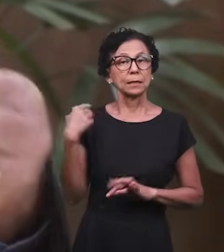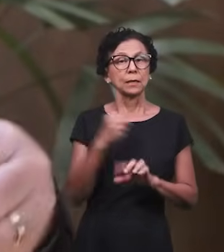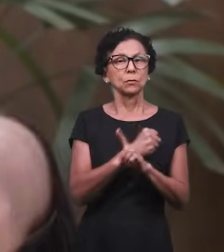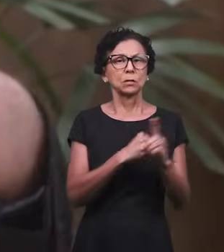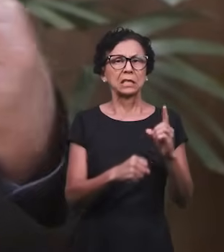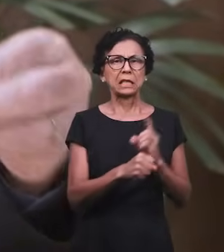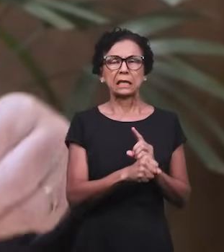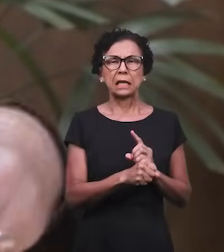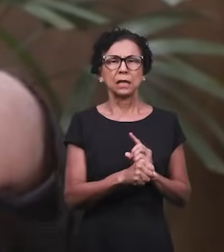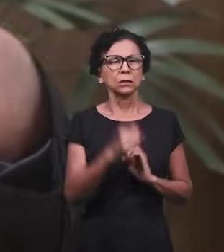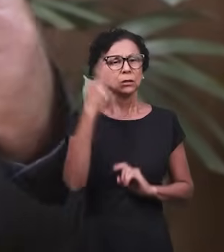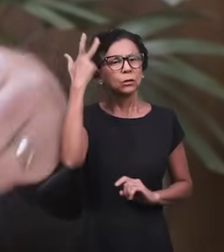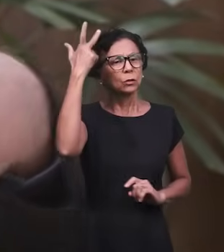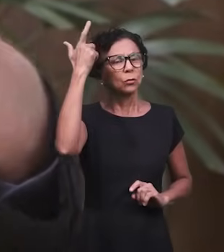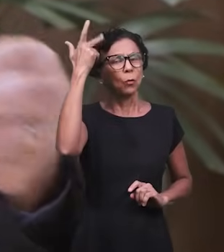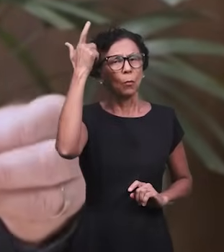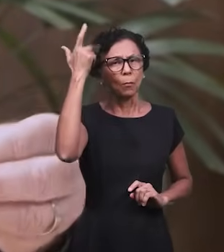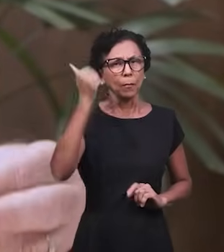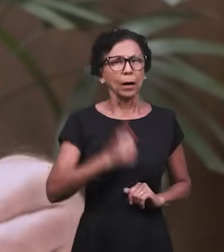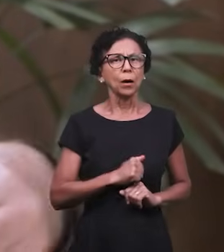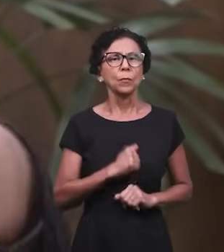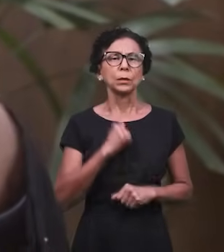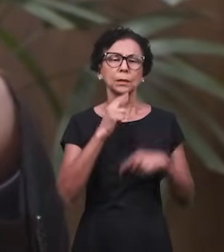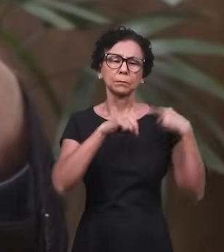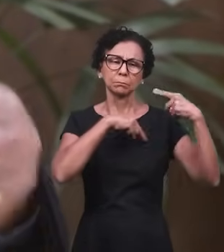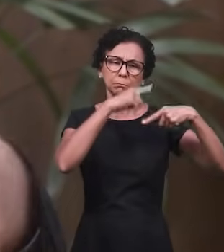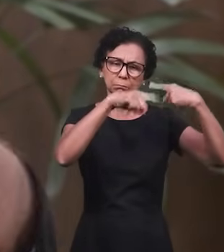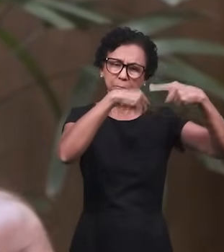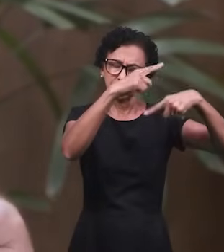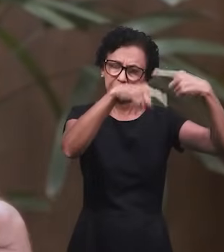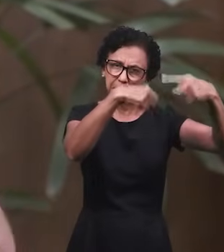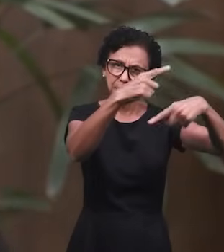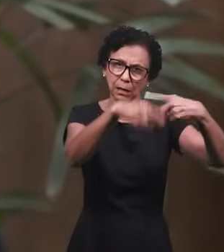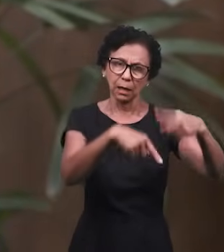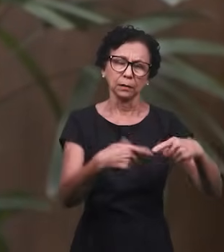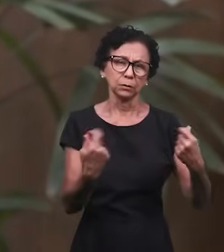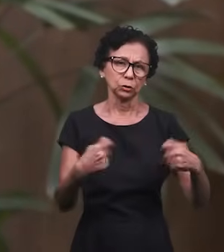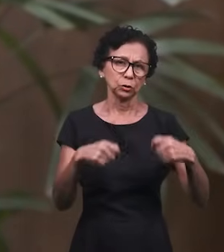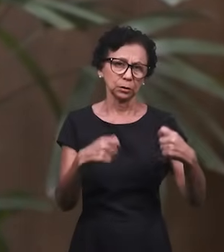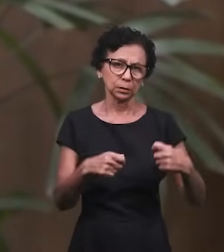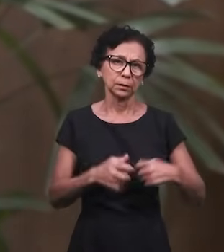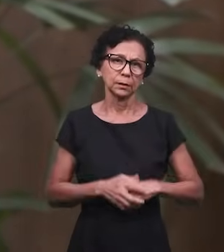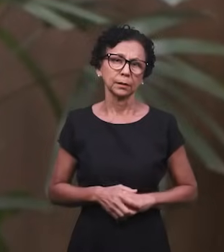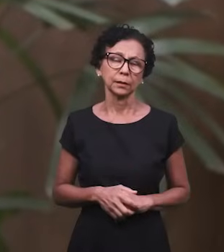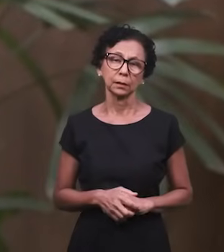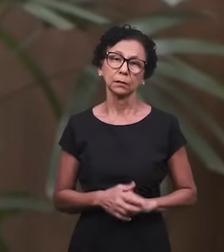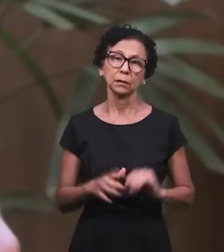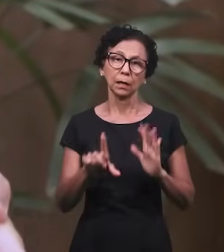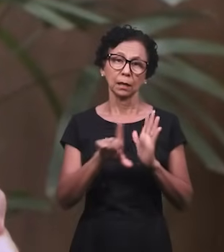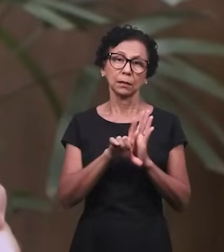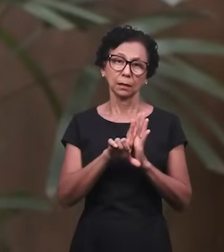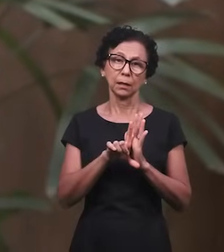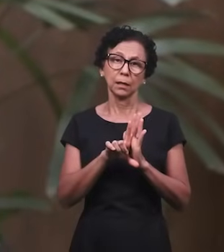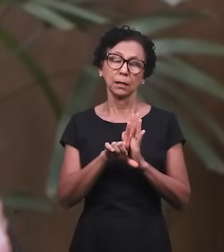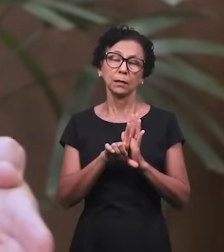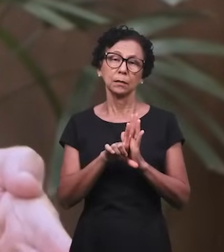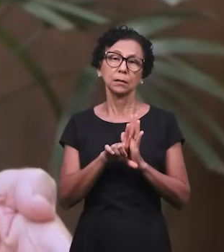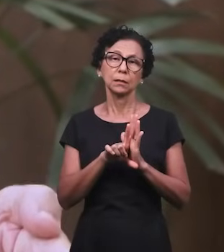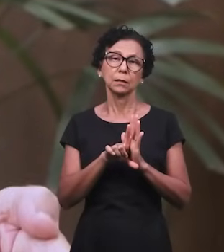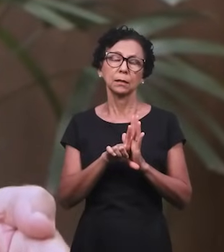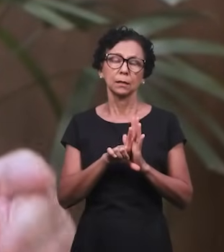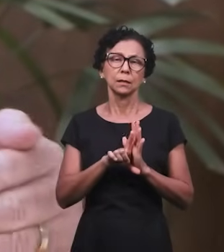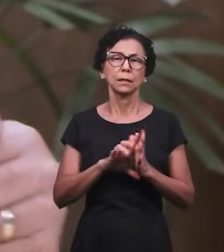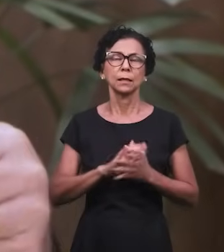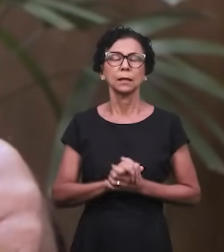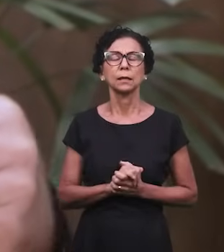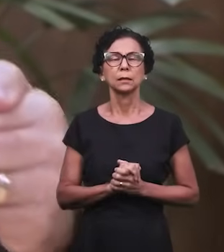família de de procriar de ter filhos porque que era essa necessidade a própria lei mosaica permitia quando a mulher não